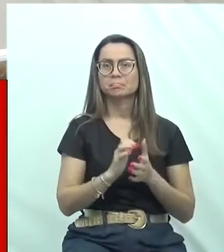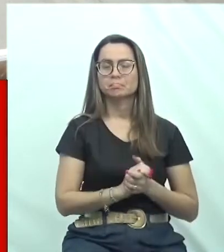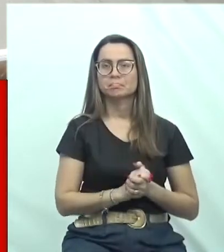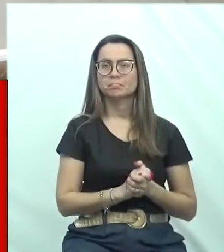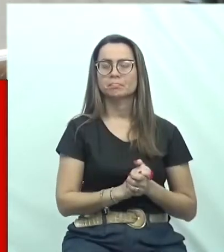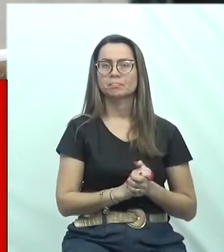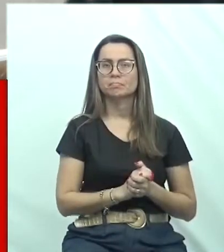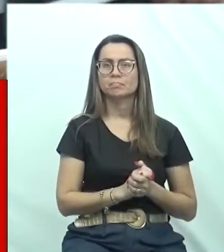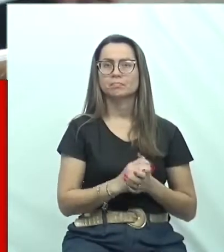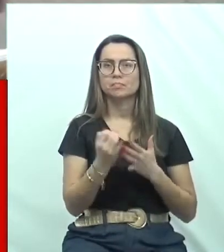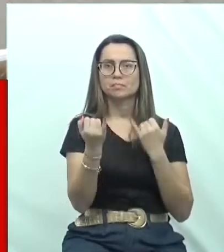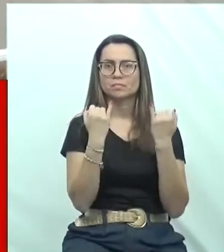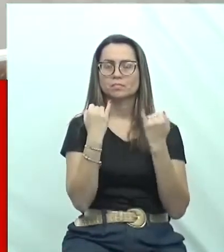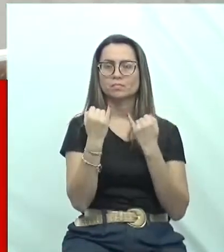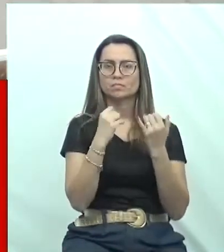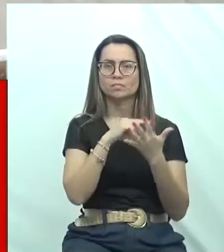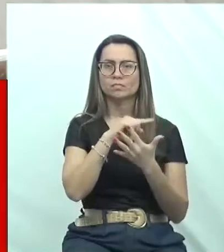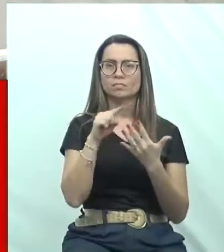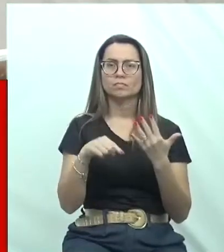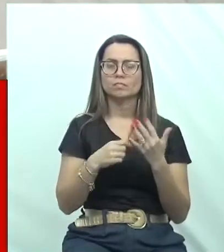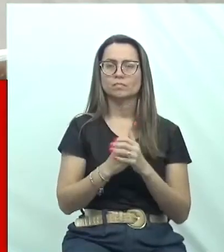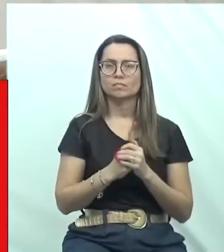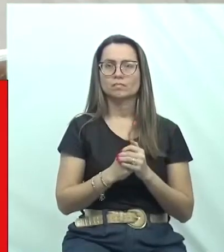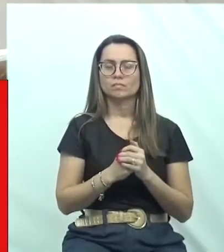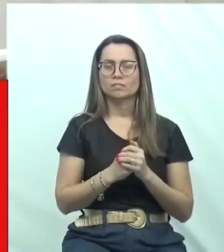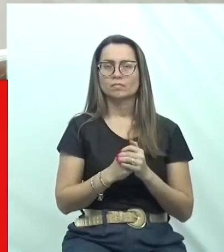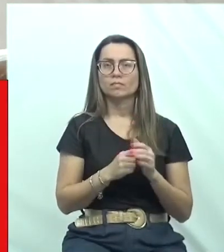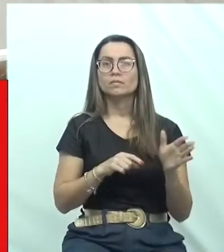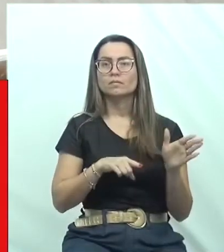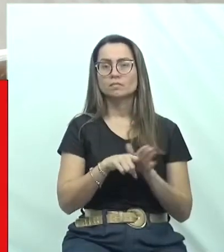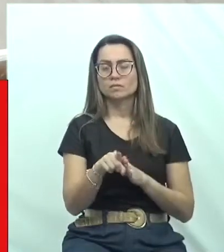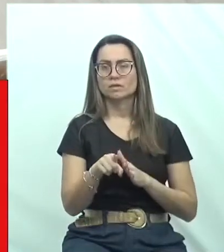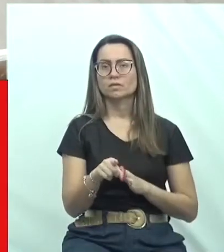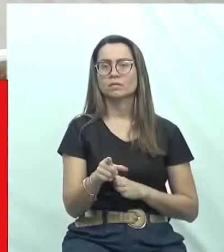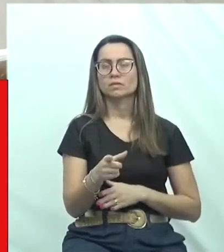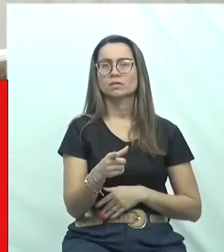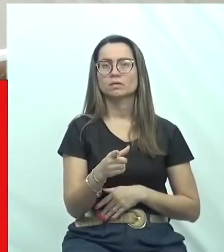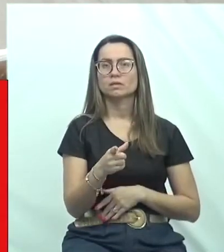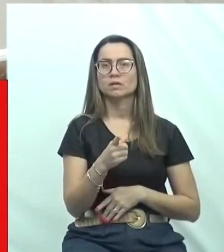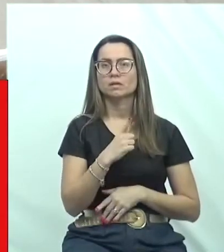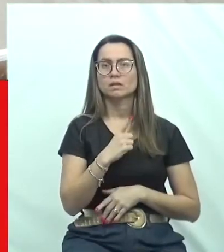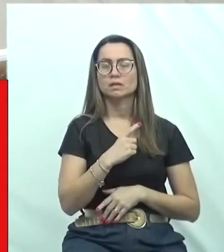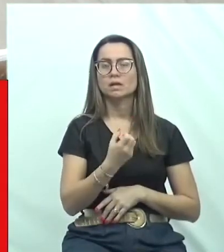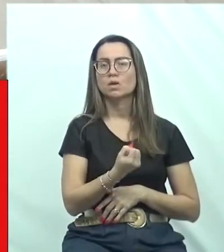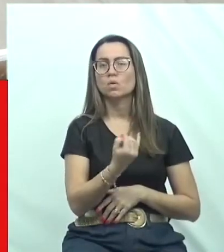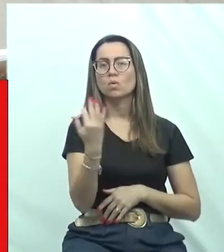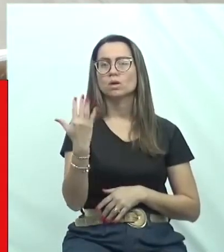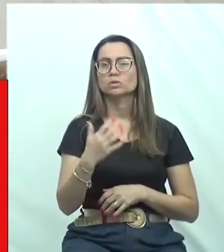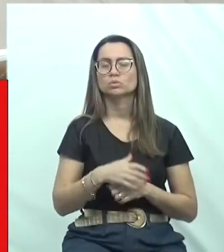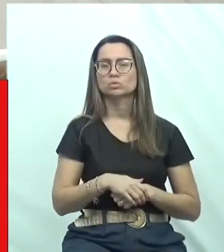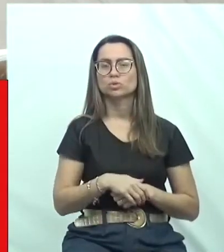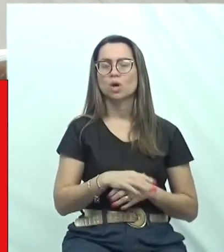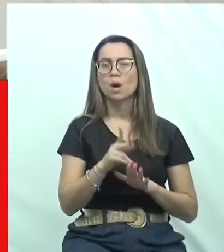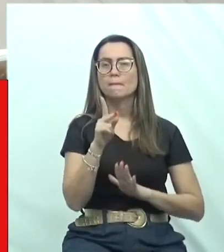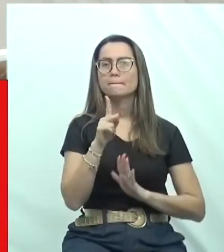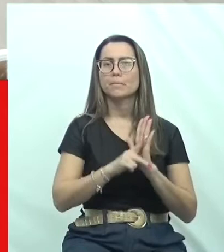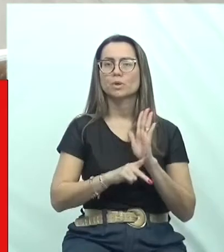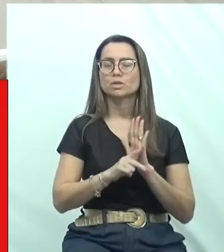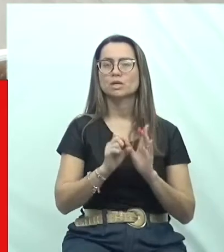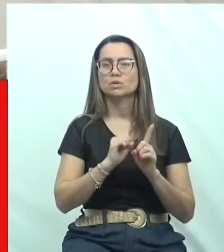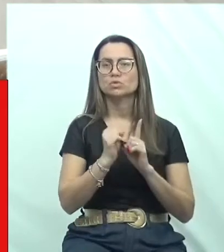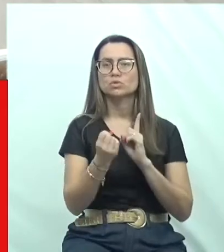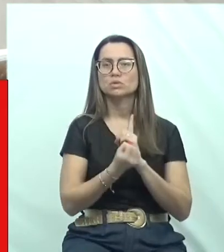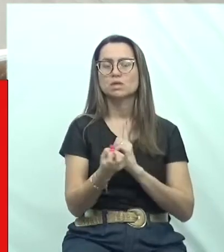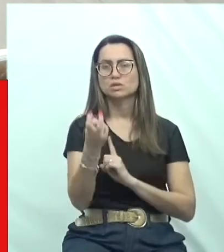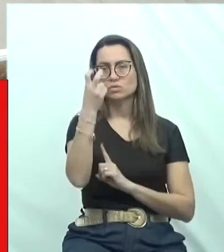as seguintes informações. Existe um levantamento por parte do Poder Público Municipal sobre quantos projetos sociais